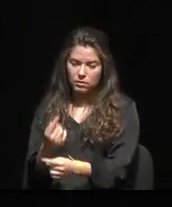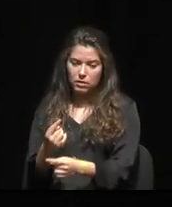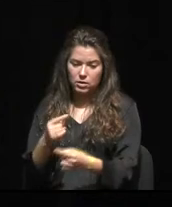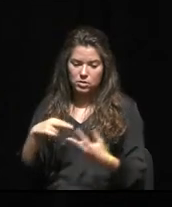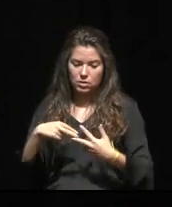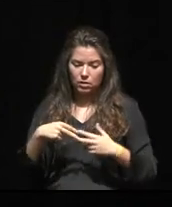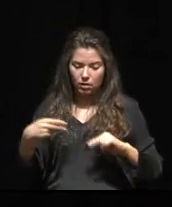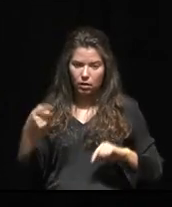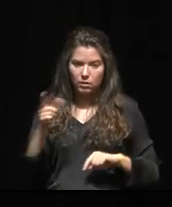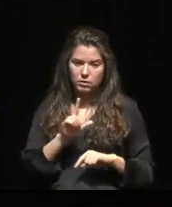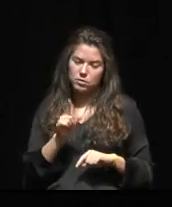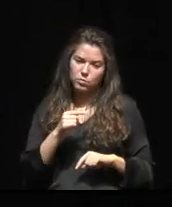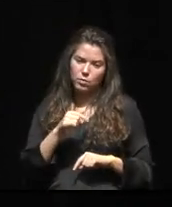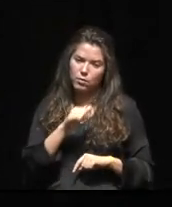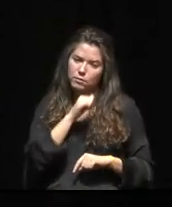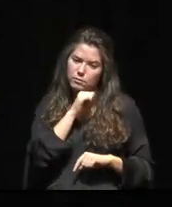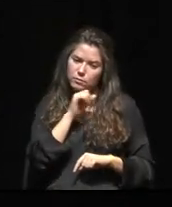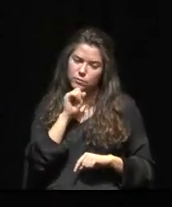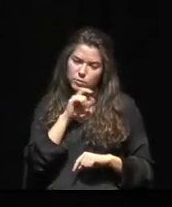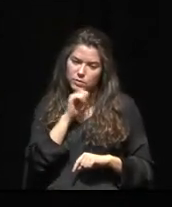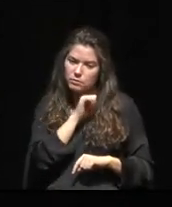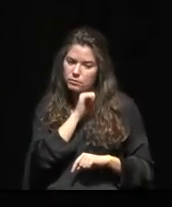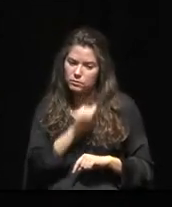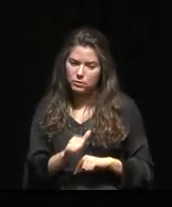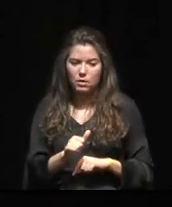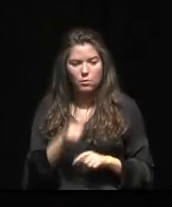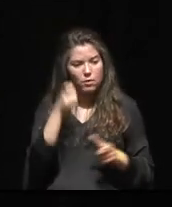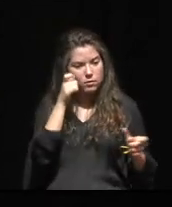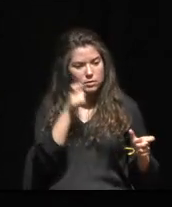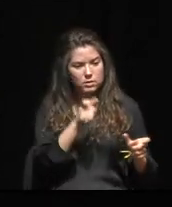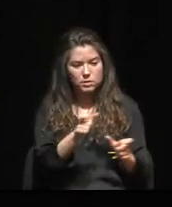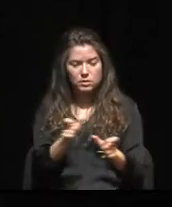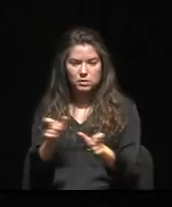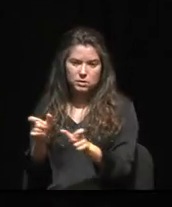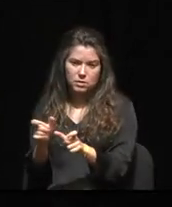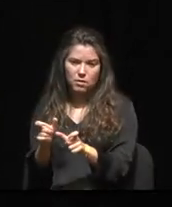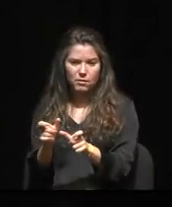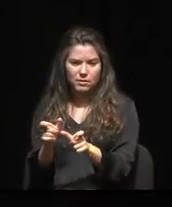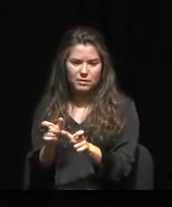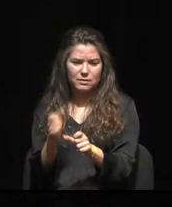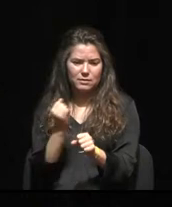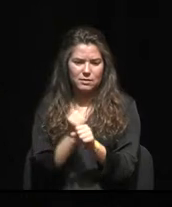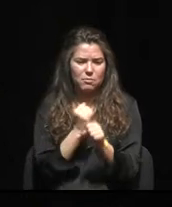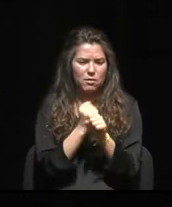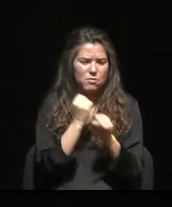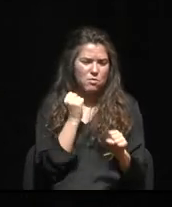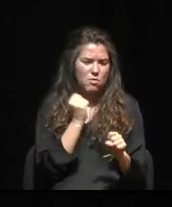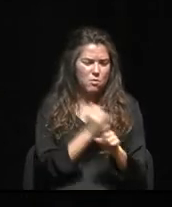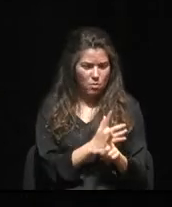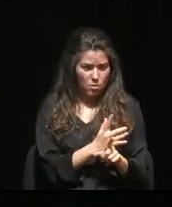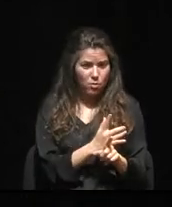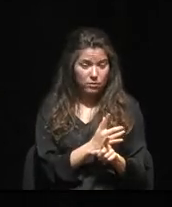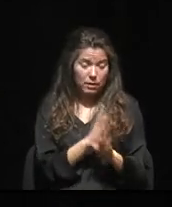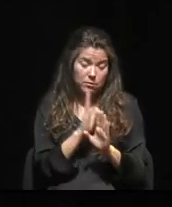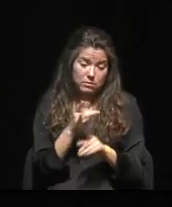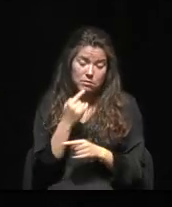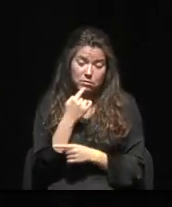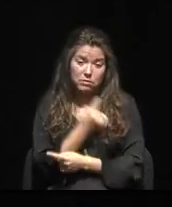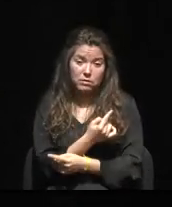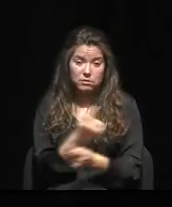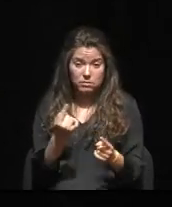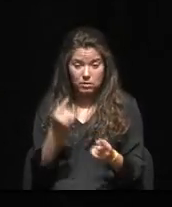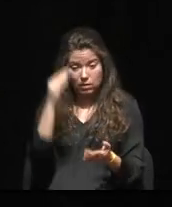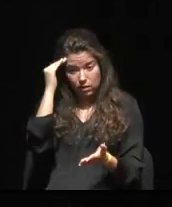Lisboa permite o exercício de funções de fiscalização por trabalhadores pertencentes ou outras carreiras registe-se Que